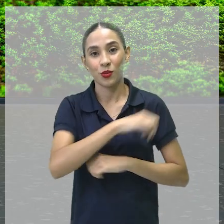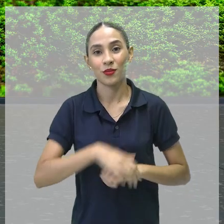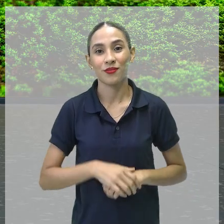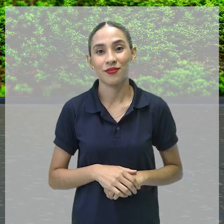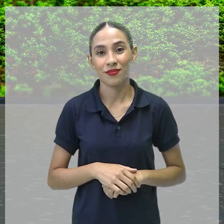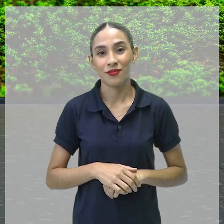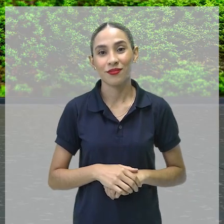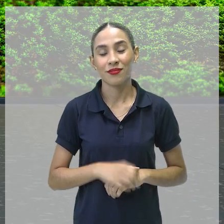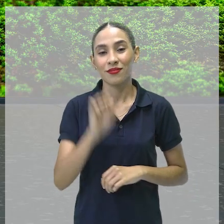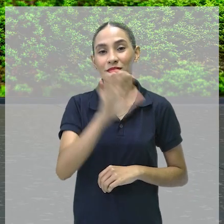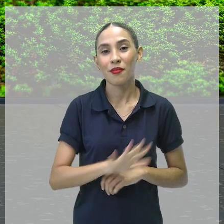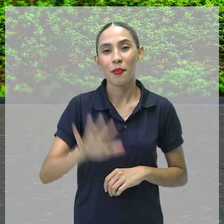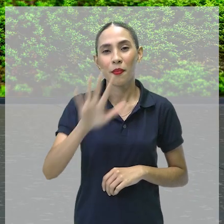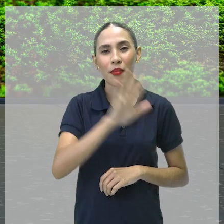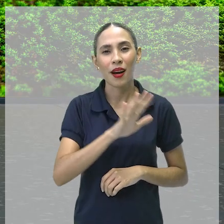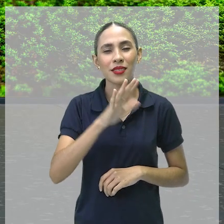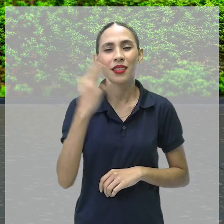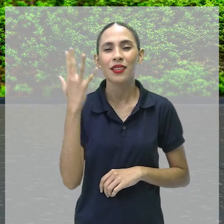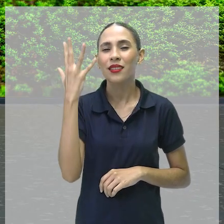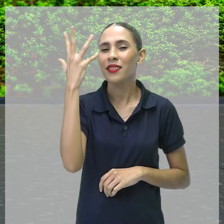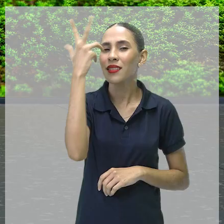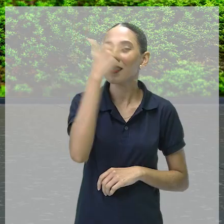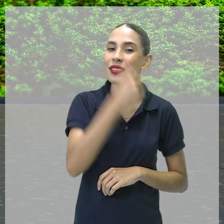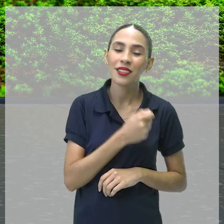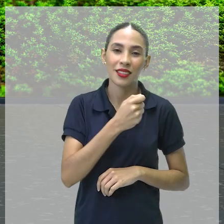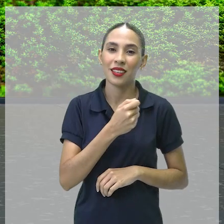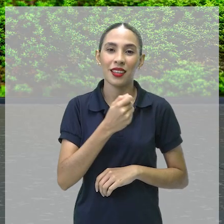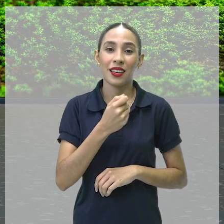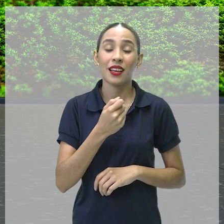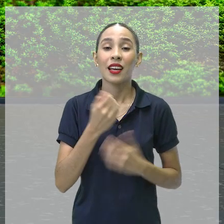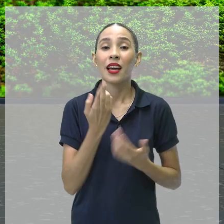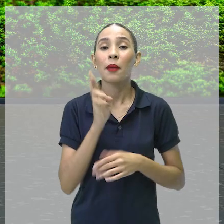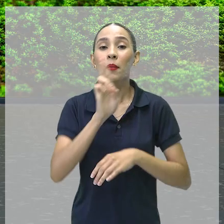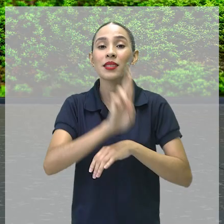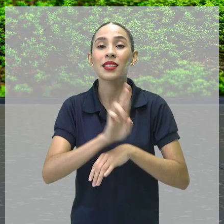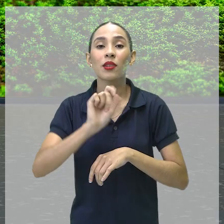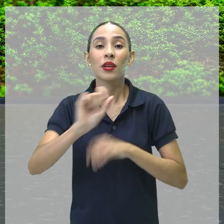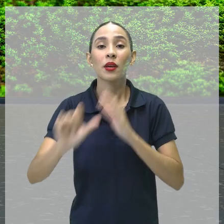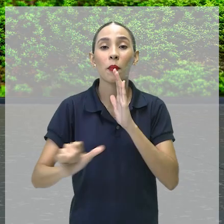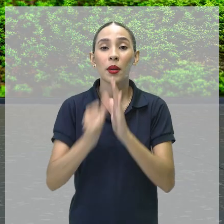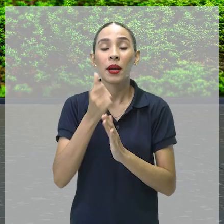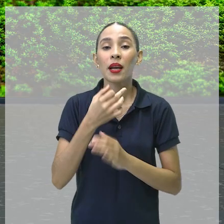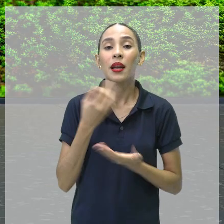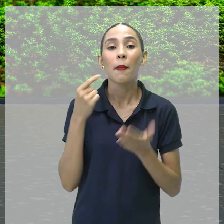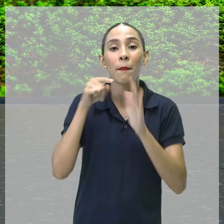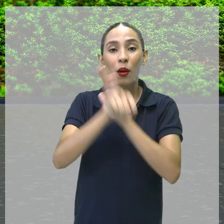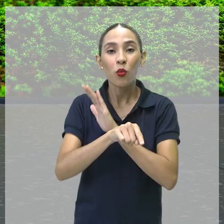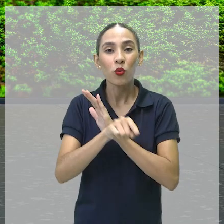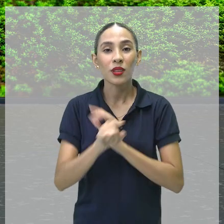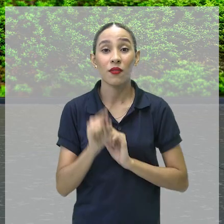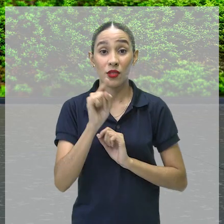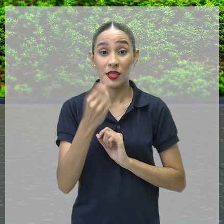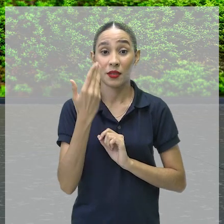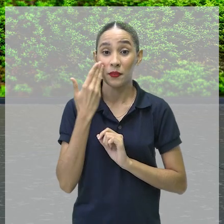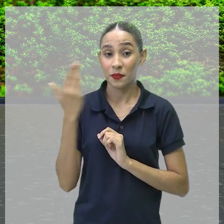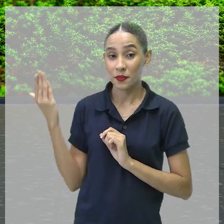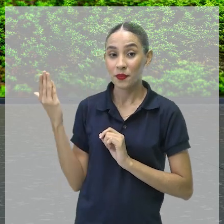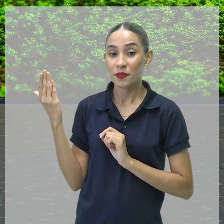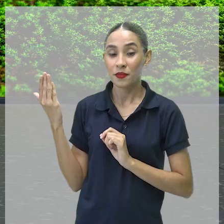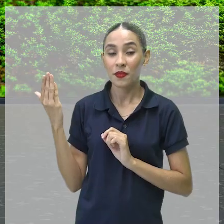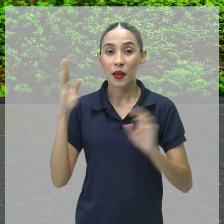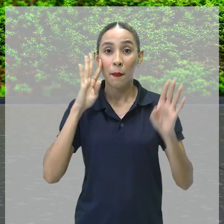você esta imagem muito linda que representa o primeiro questionamento para vocês. Olha